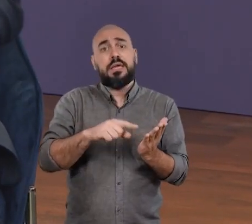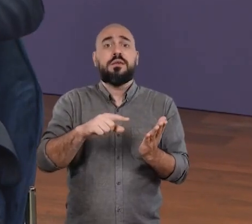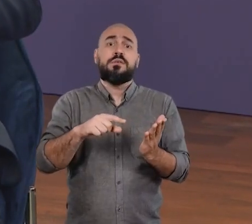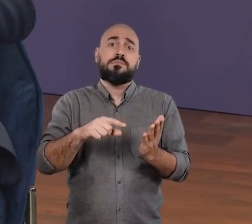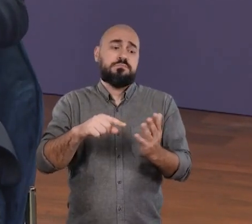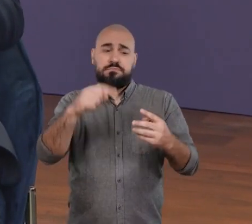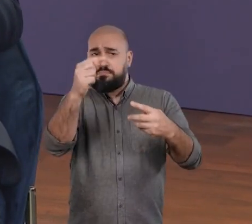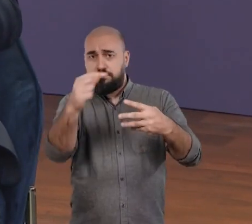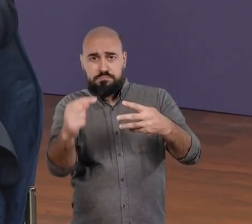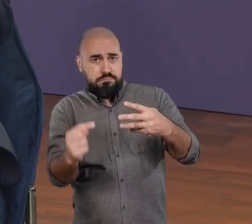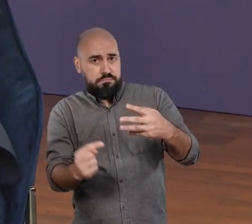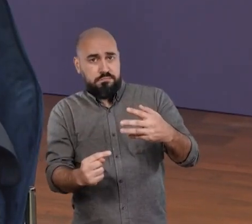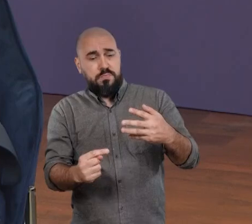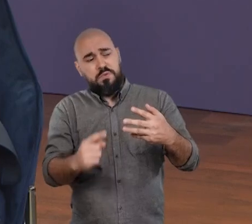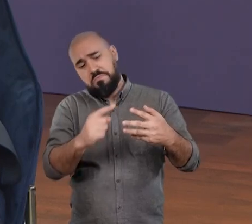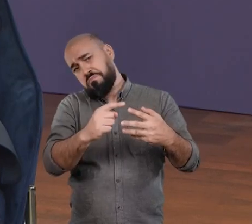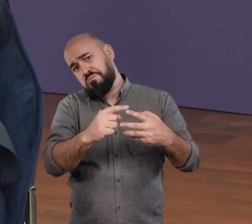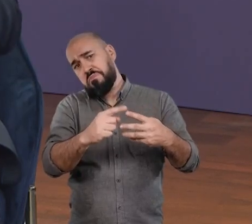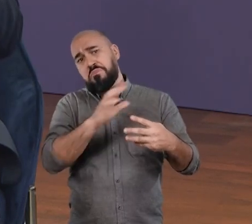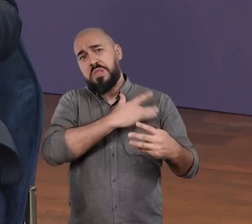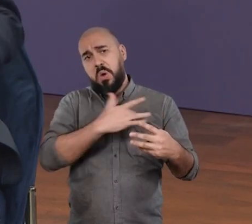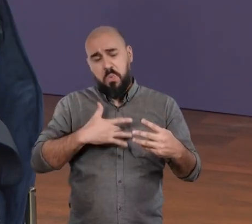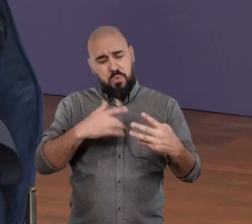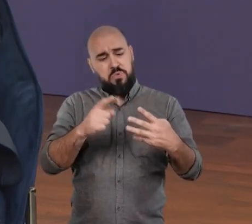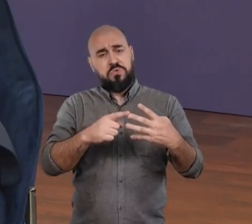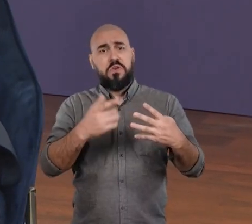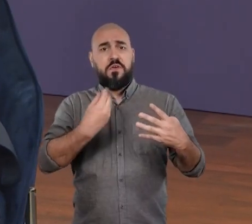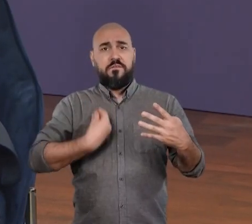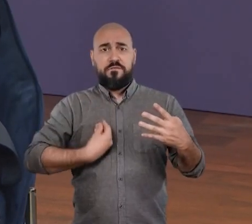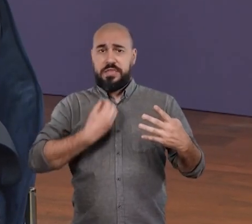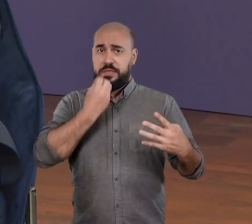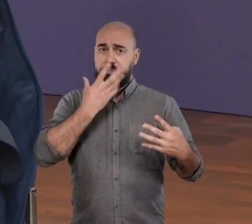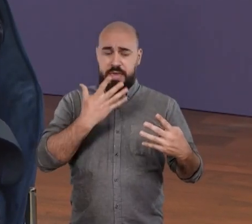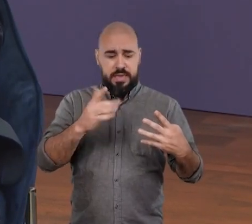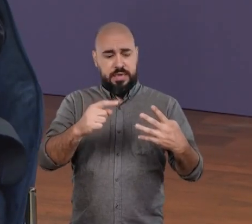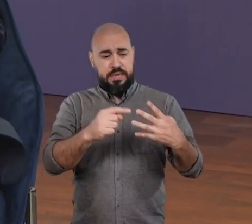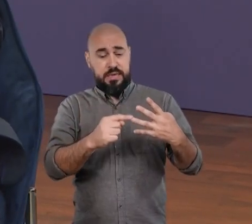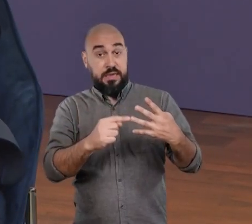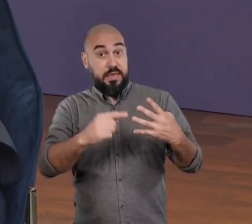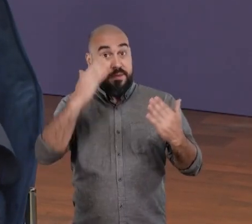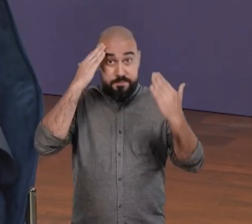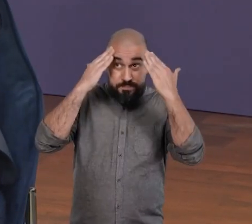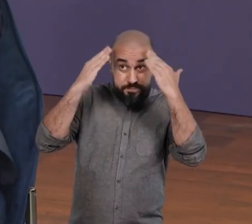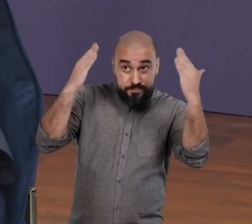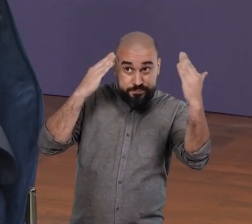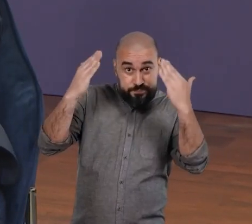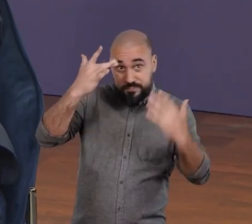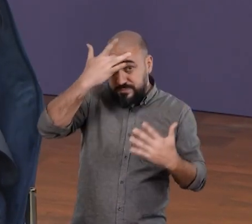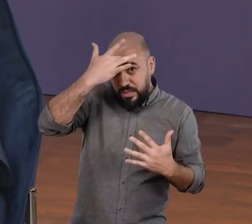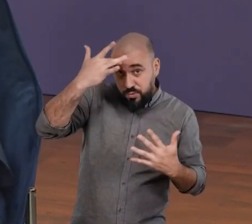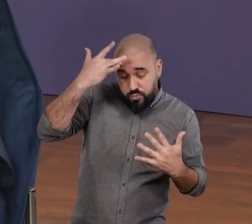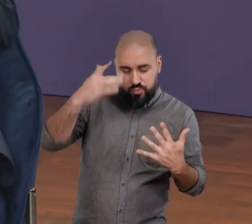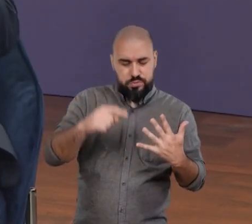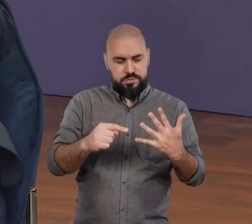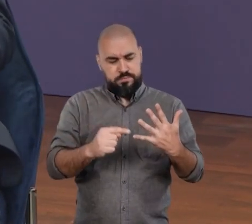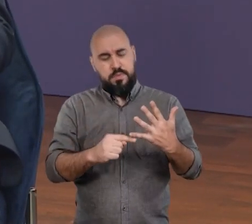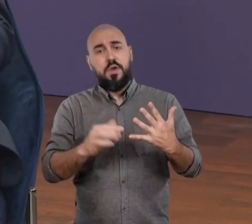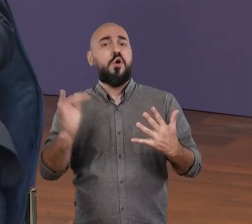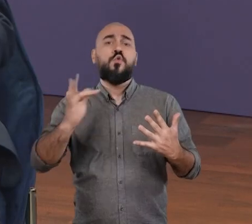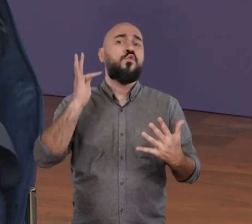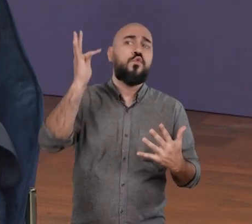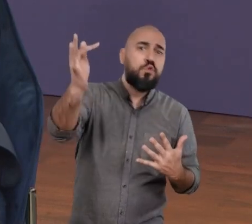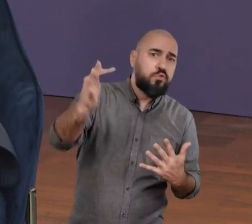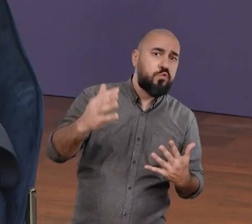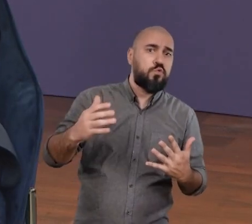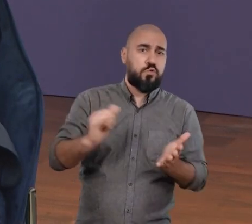Porque a Bíblia, ela fala sobre saúde, ela fala sobre bem-estar, ela fala sobre saúde psicológica, ela fala sobre profecia, sobre